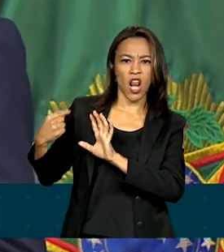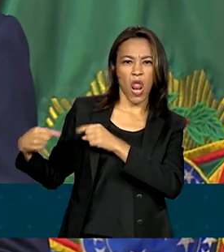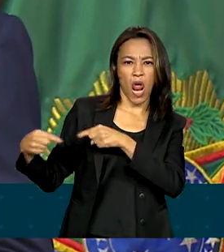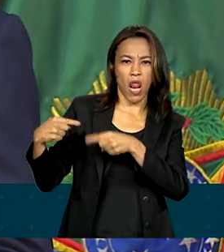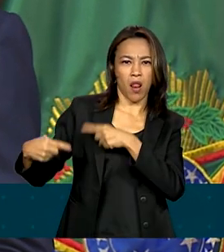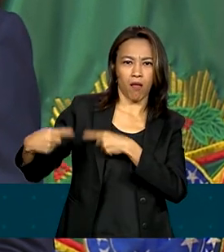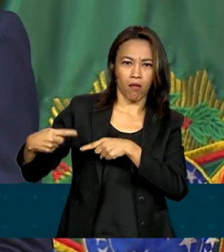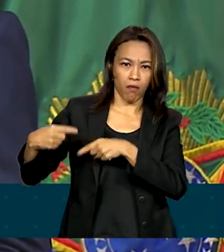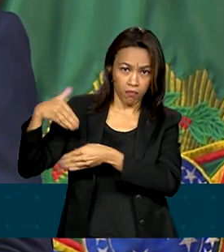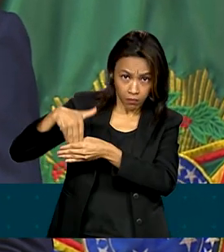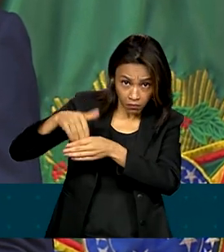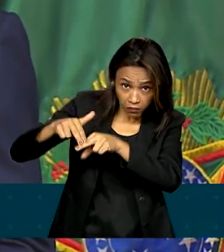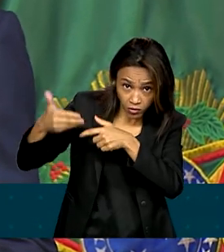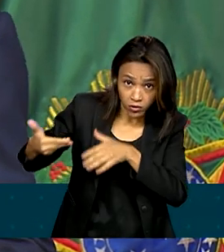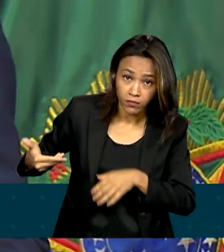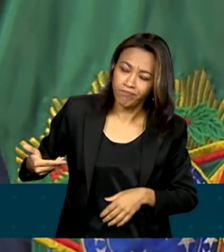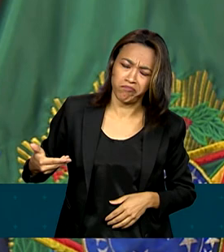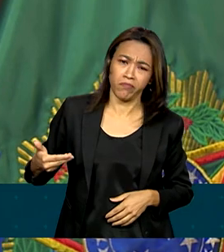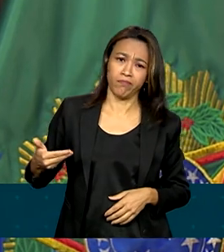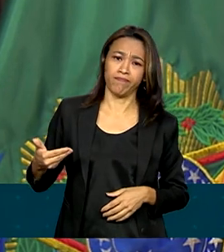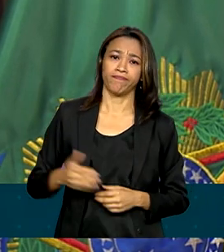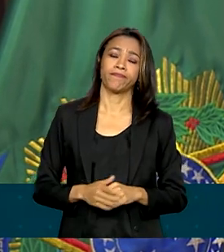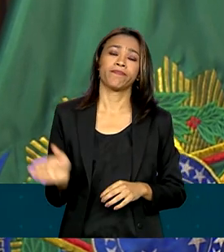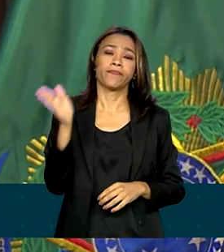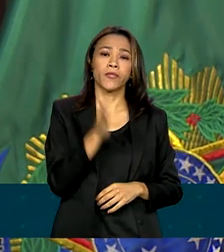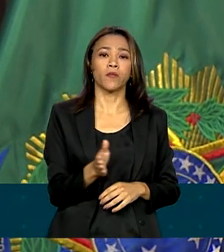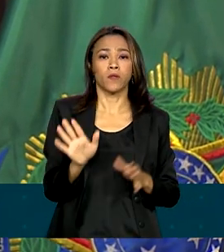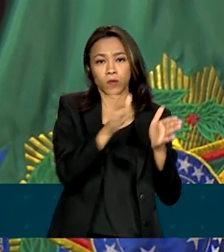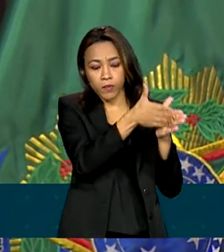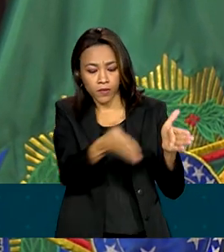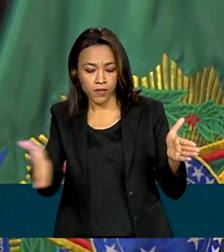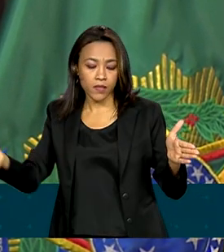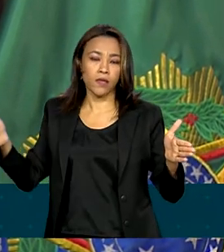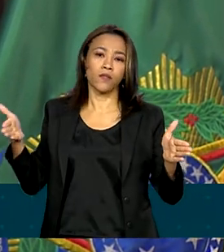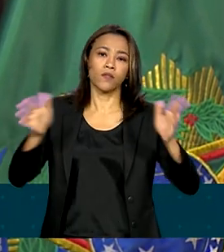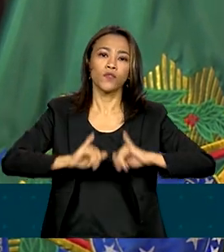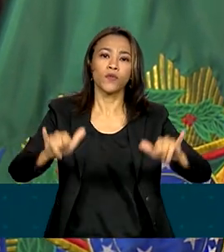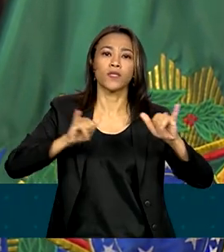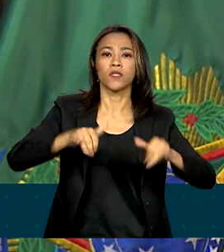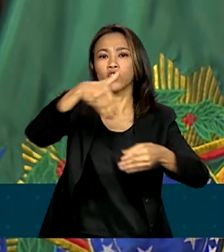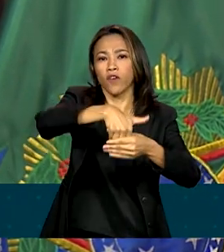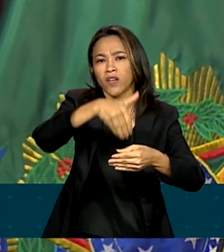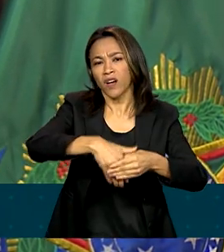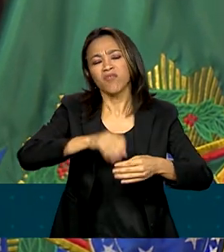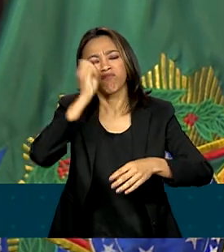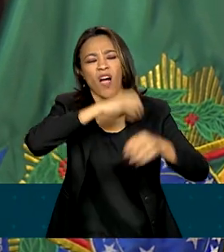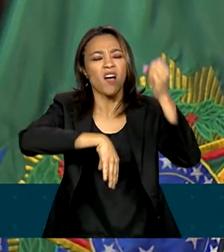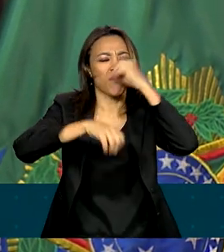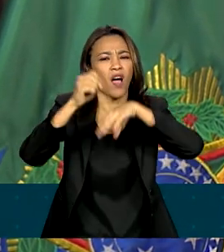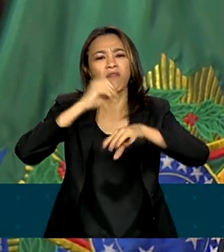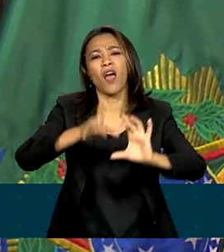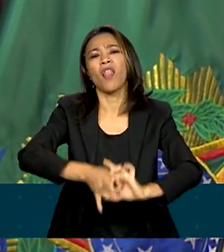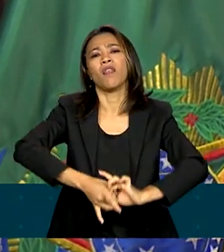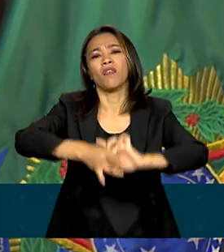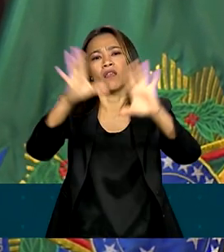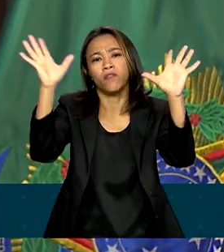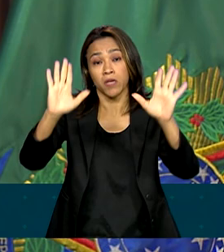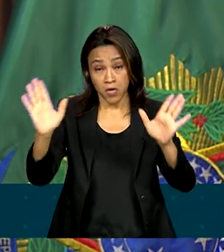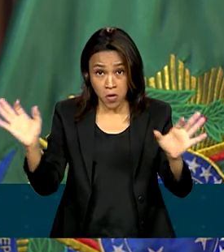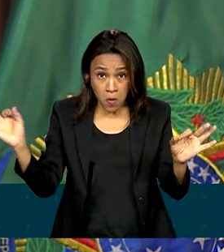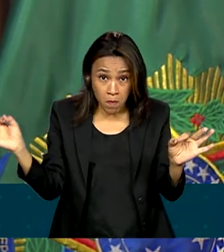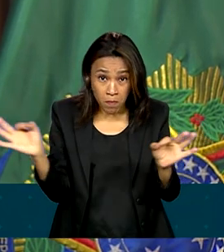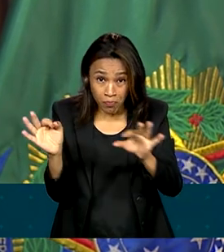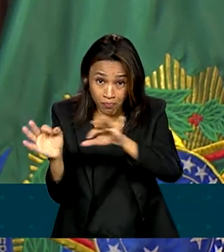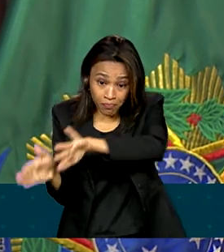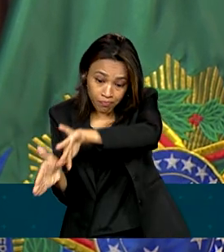eleitoral. Durante o processo de campanha, vale as críticas, vale os abusos, vale um monte de coisa. Mas depois que